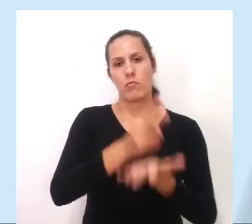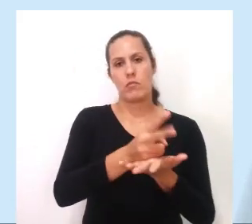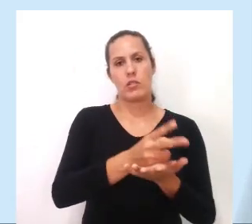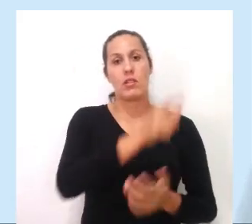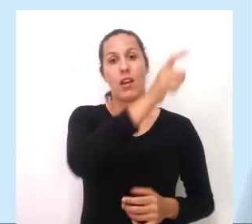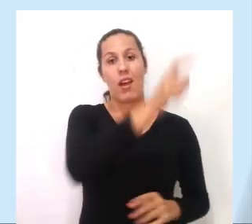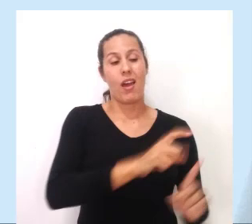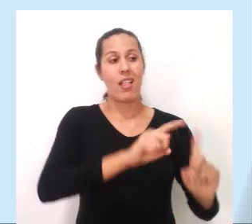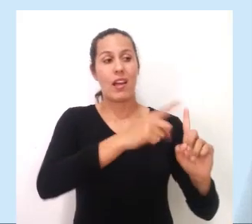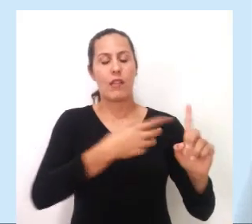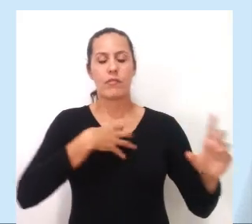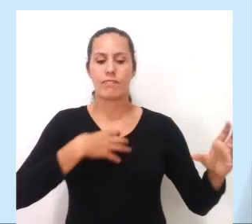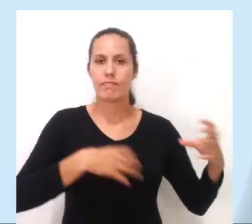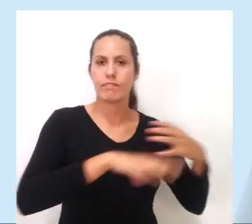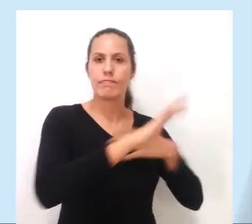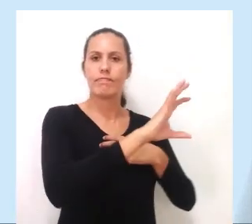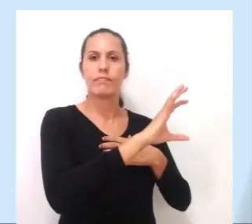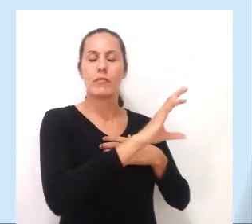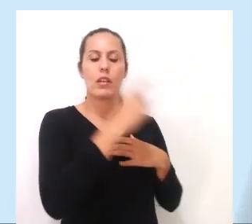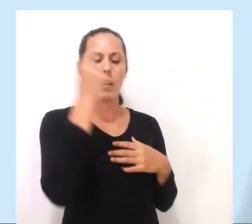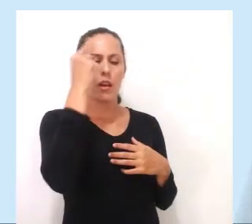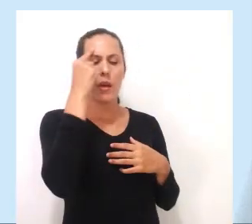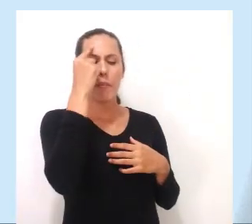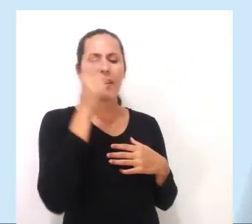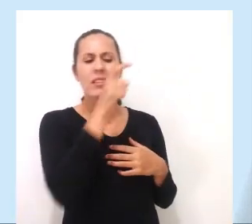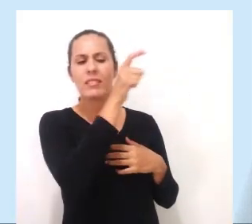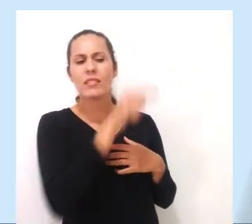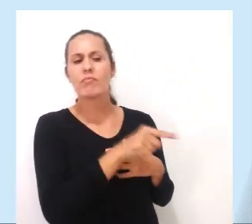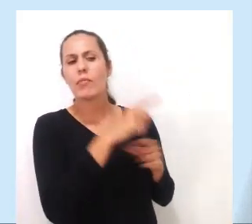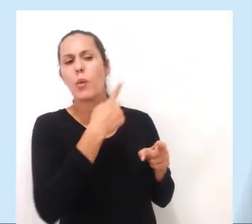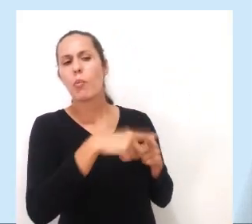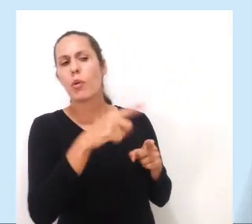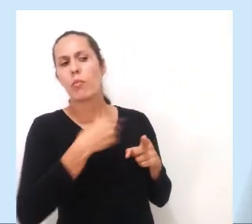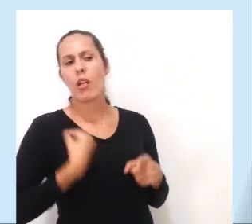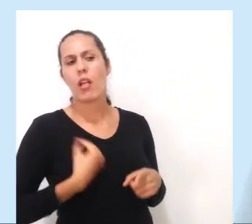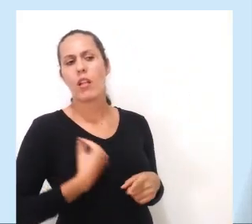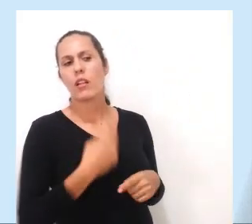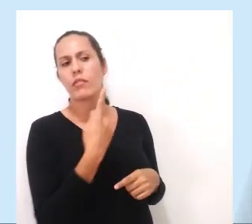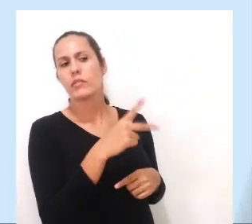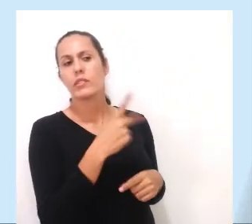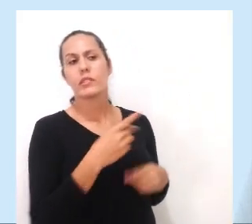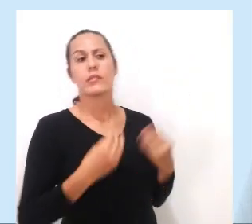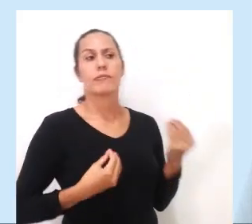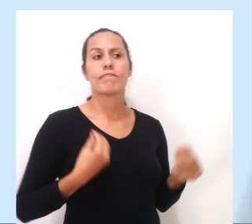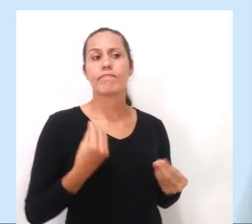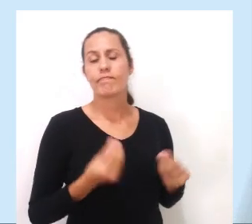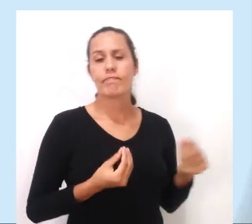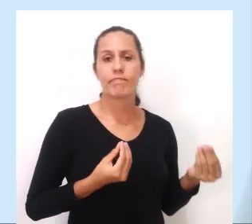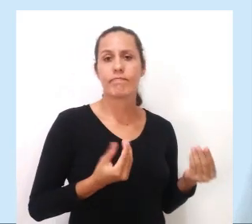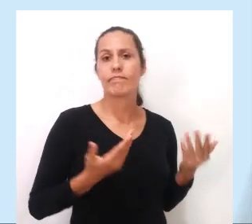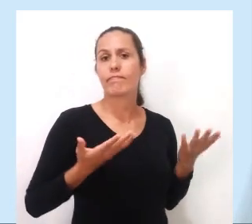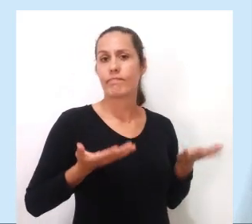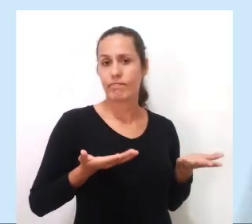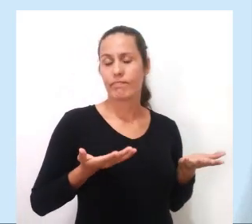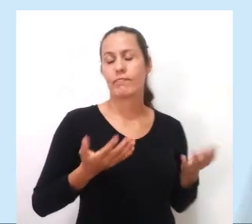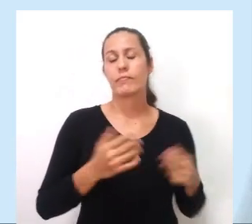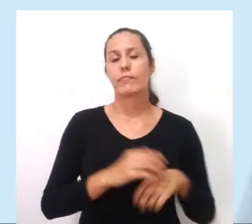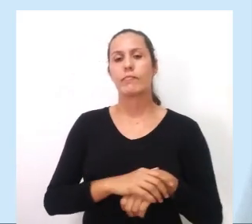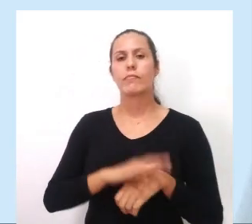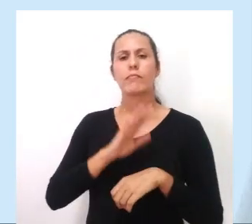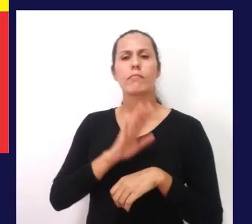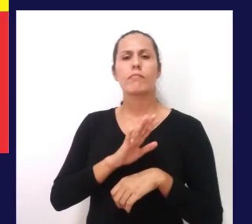no lugar da adolescente que está grávida e pensar quais são os problemas que ela está enfrentando